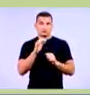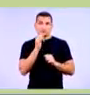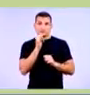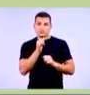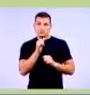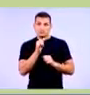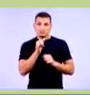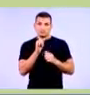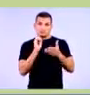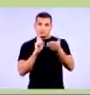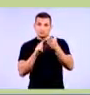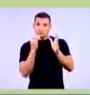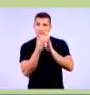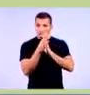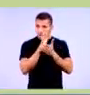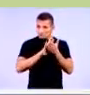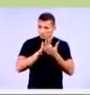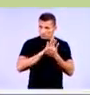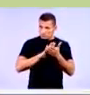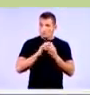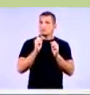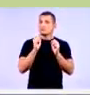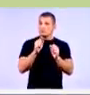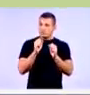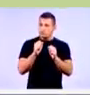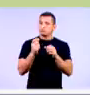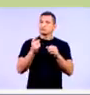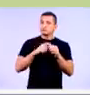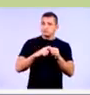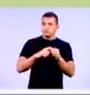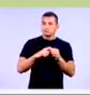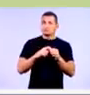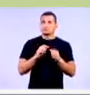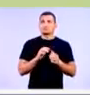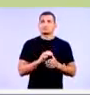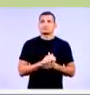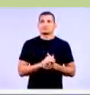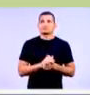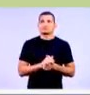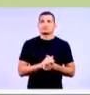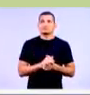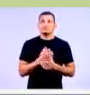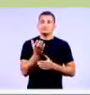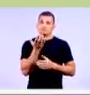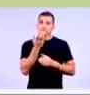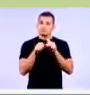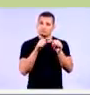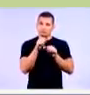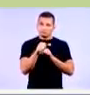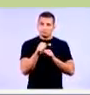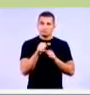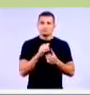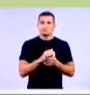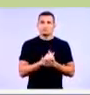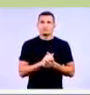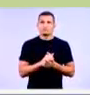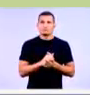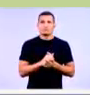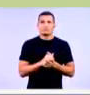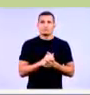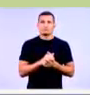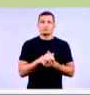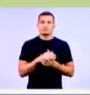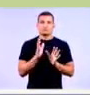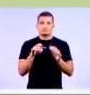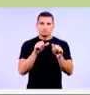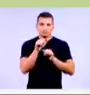não tiver enviado a questão, né? Finalizado o questionário. Então, quero mudar agora. Beleza,